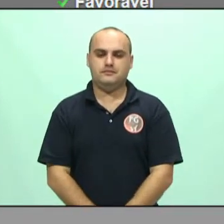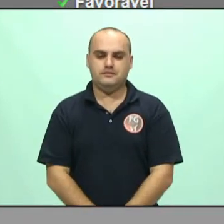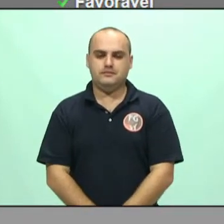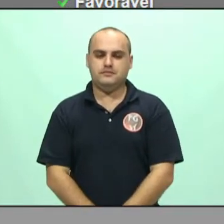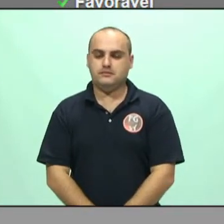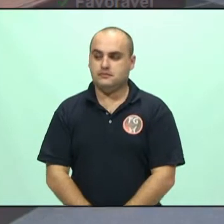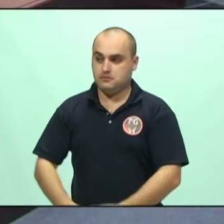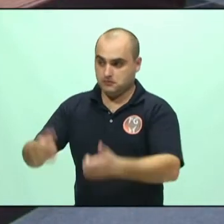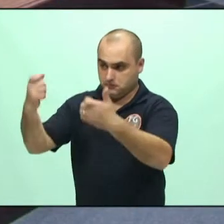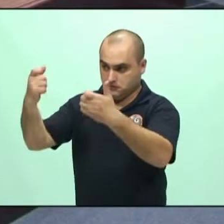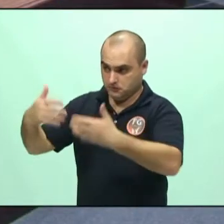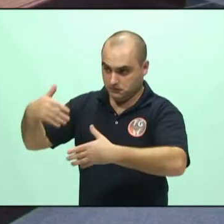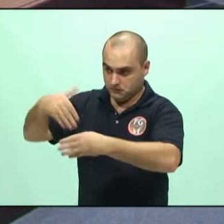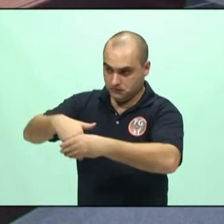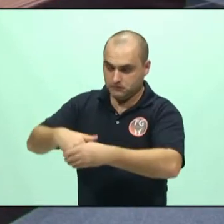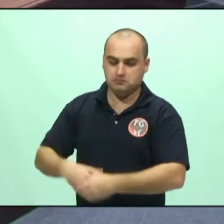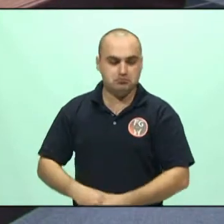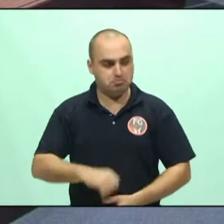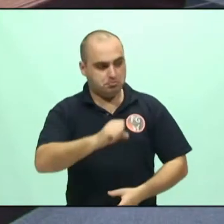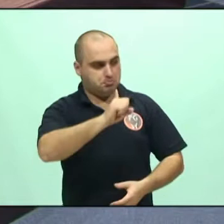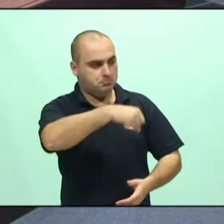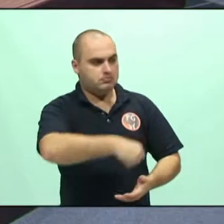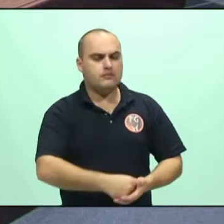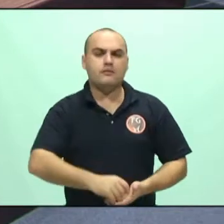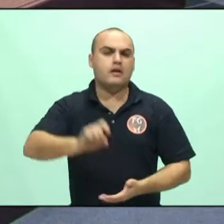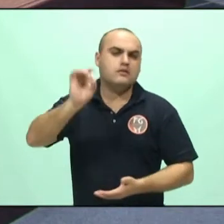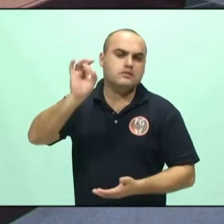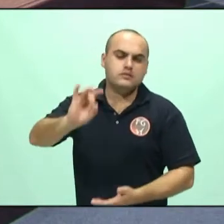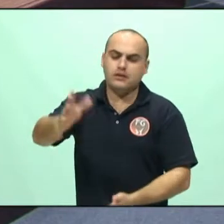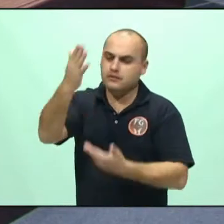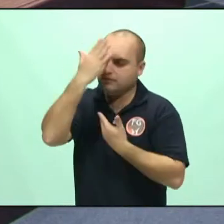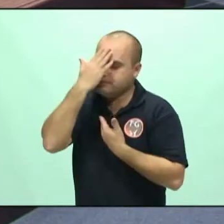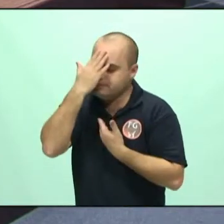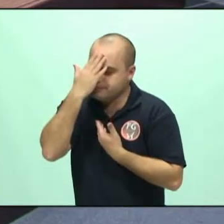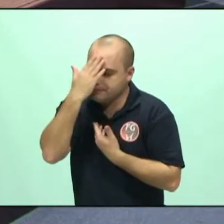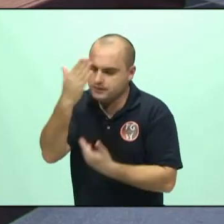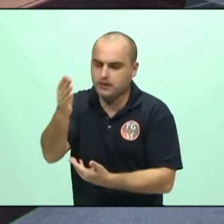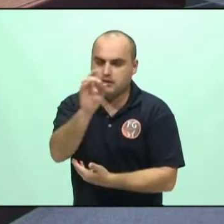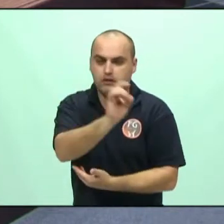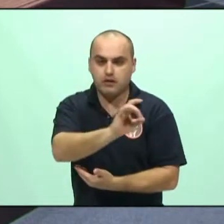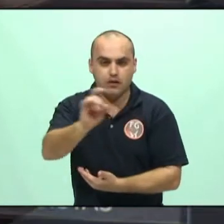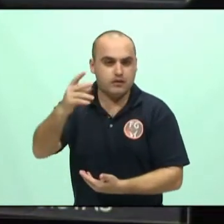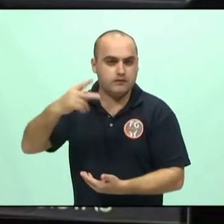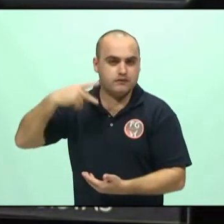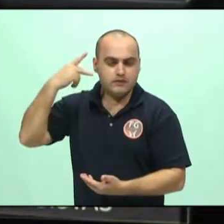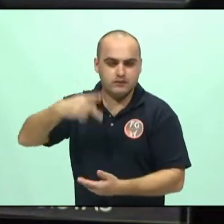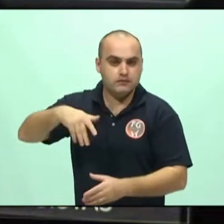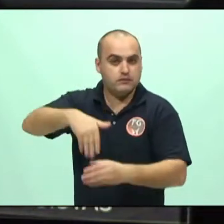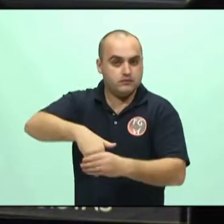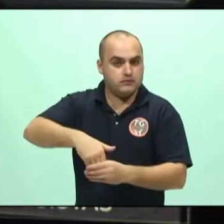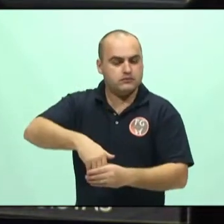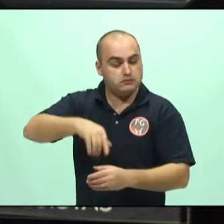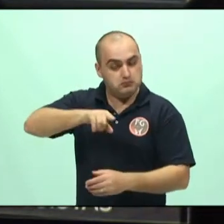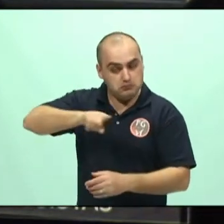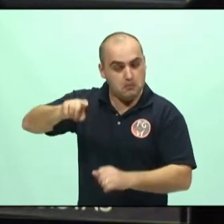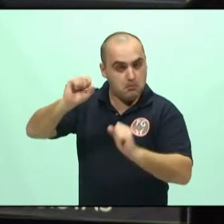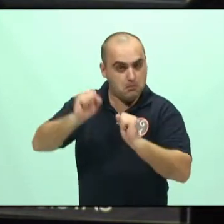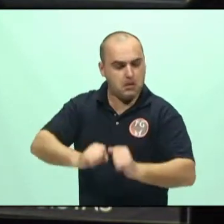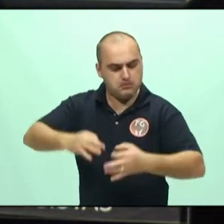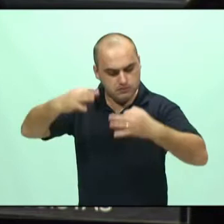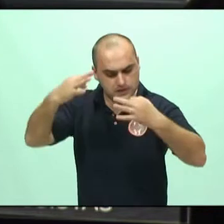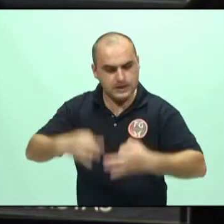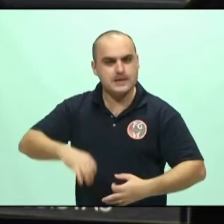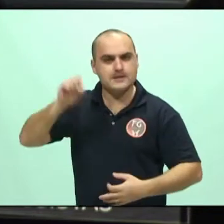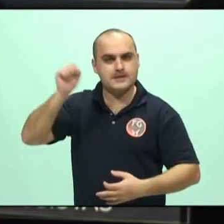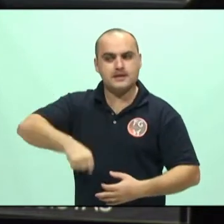declarações apenas para agradecer a compreensão dos vereadores e tenham certeza que esse